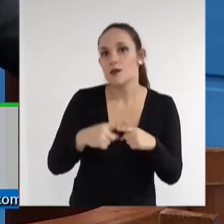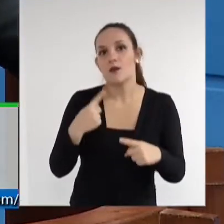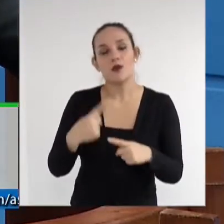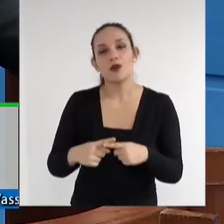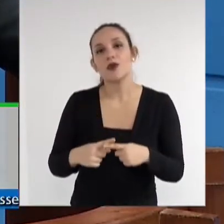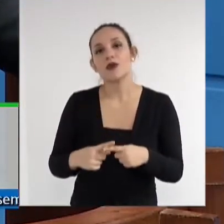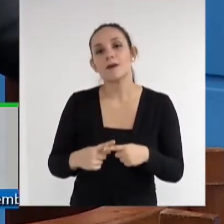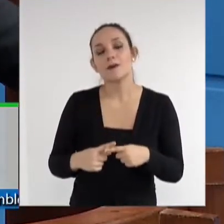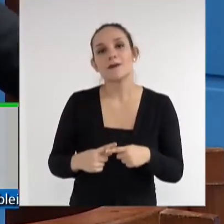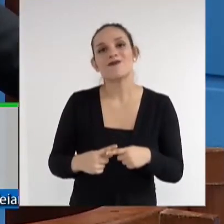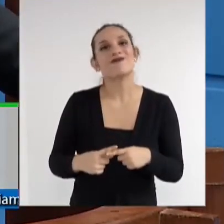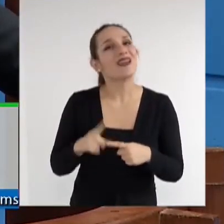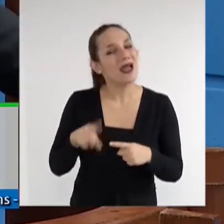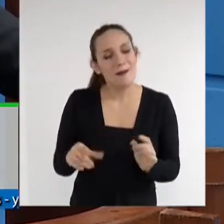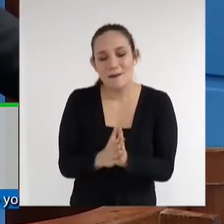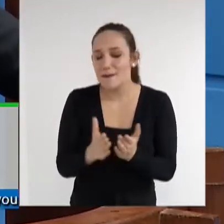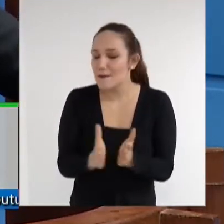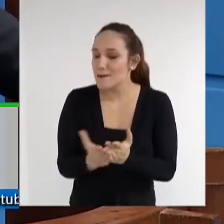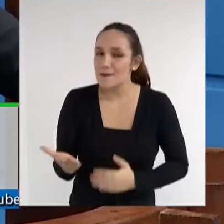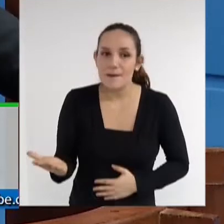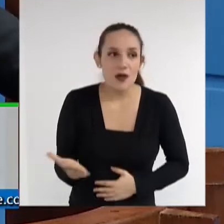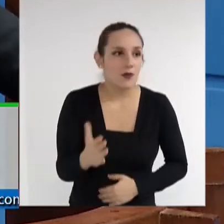de extrema pobreza.